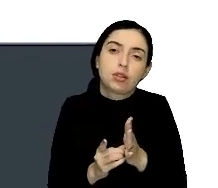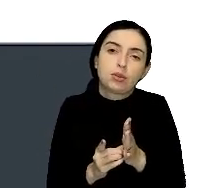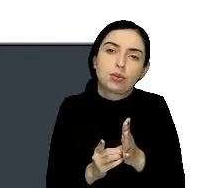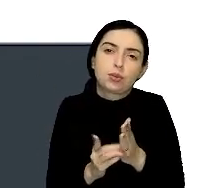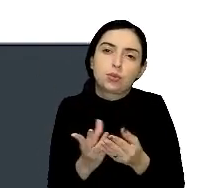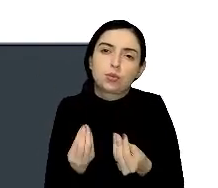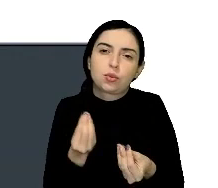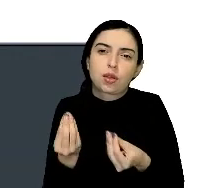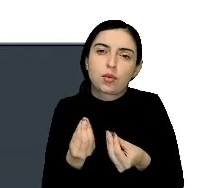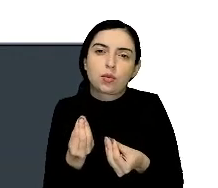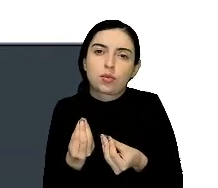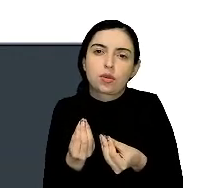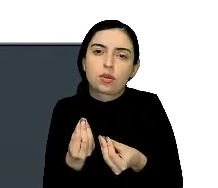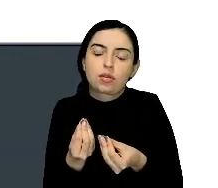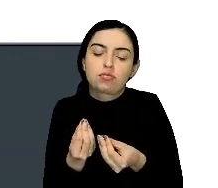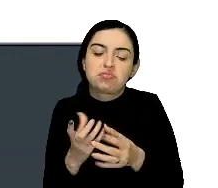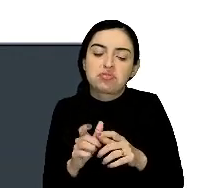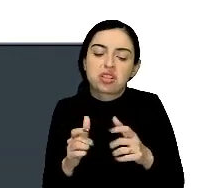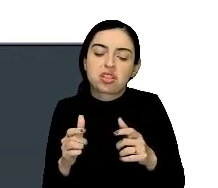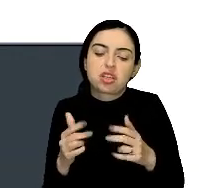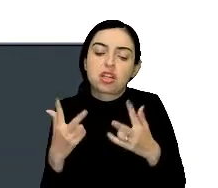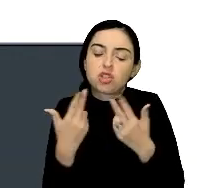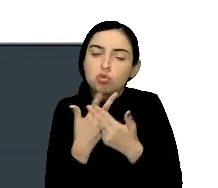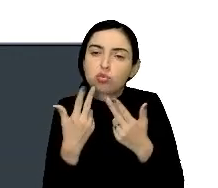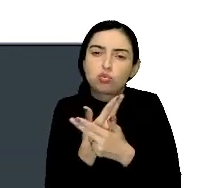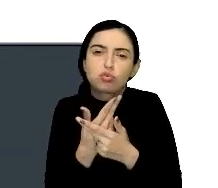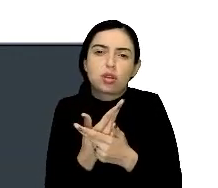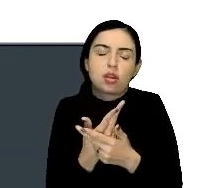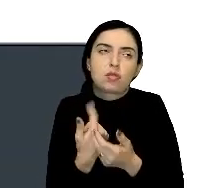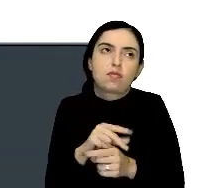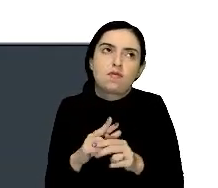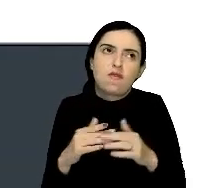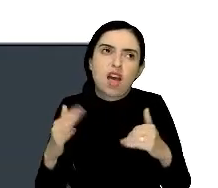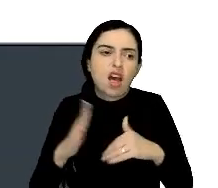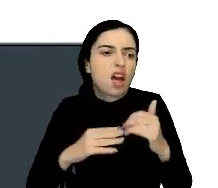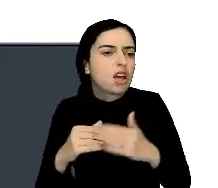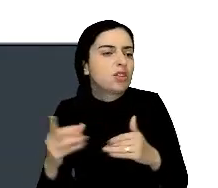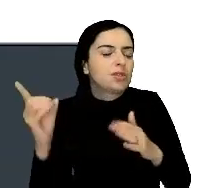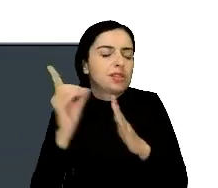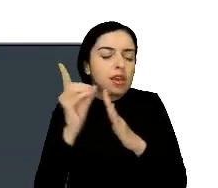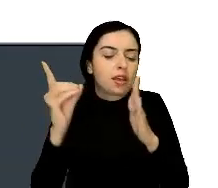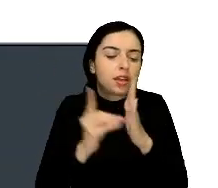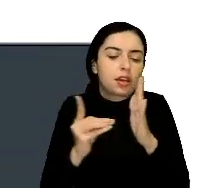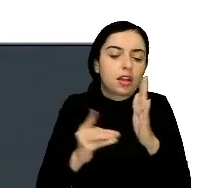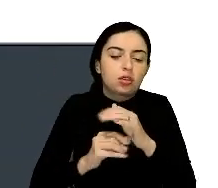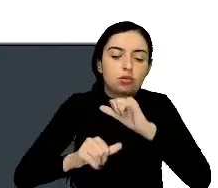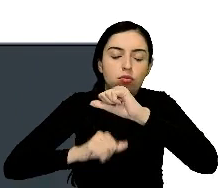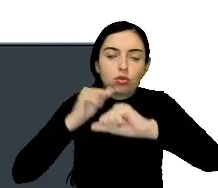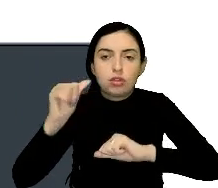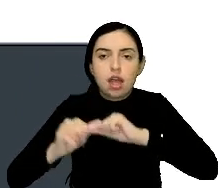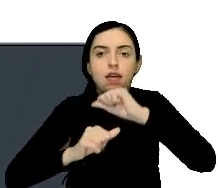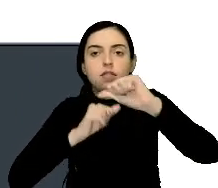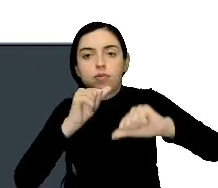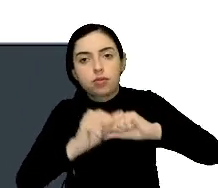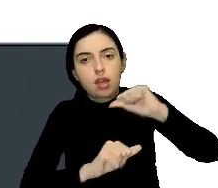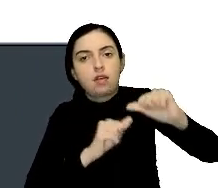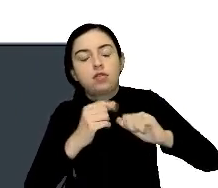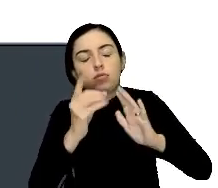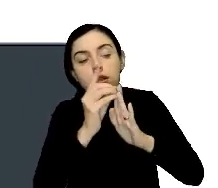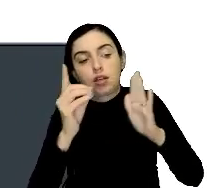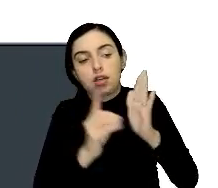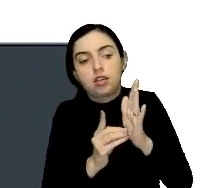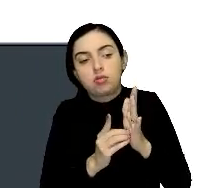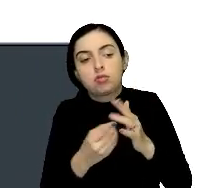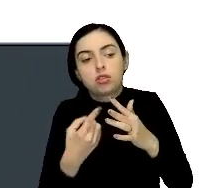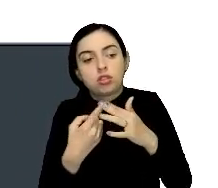decreto cheio de retalhos, né? Porque vários outros decretos alteraram esse decreto de regulamentação. Então a gente